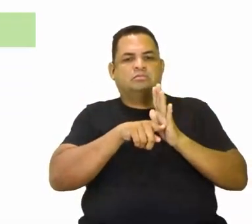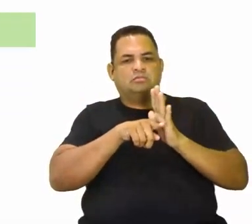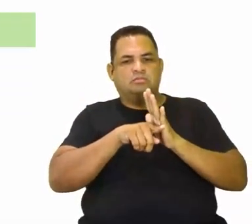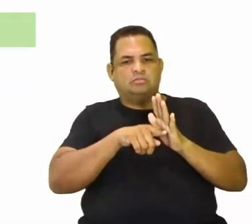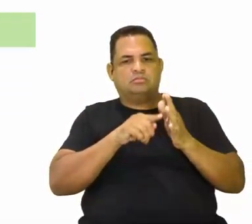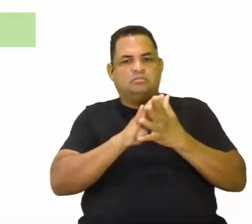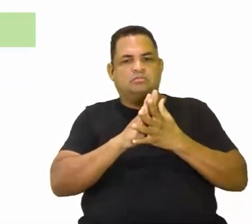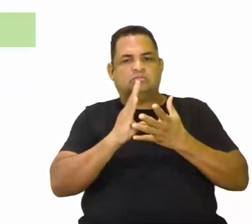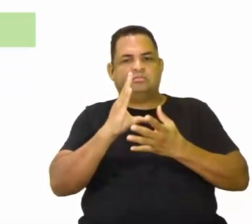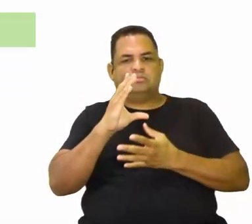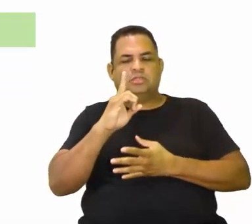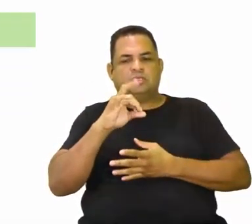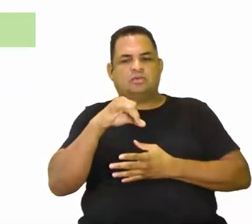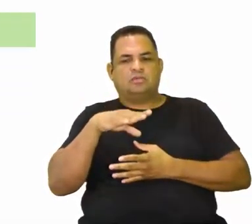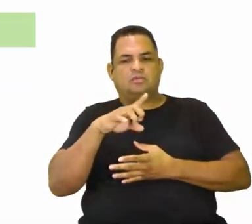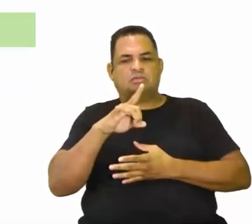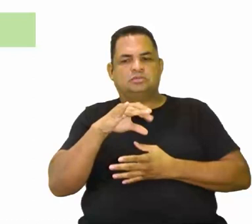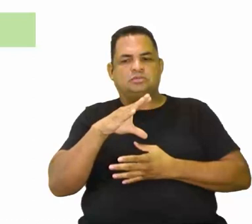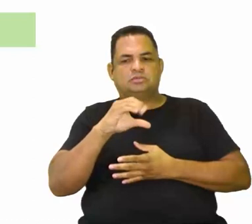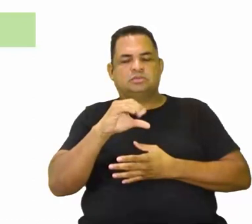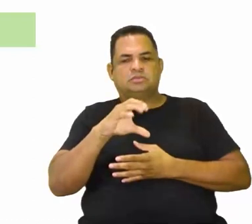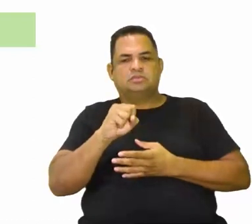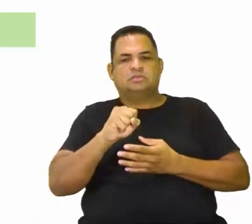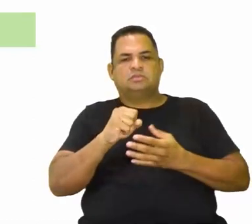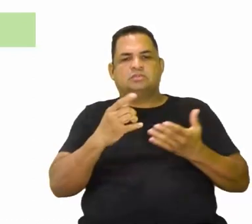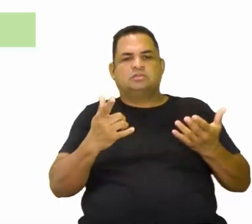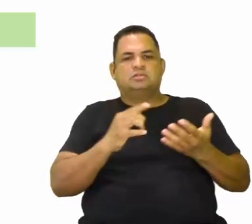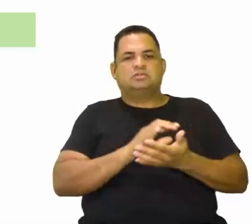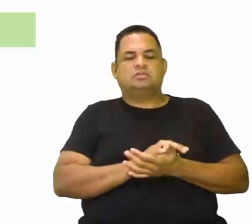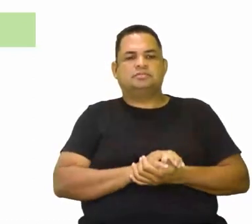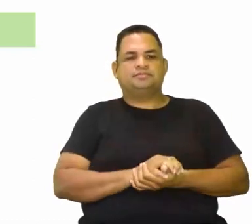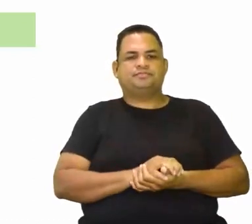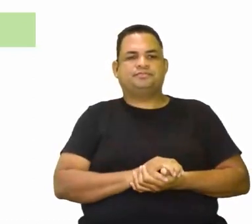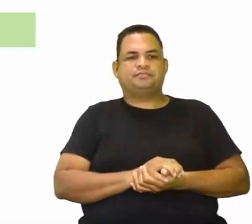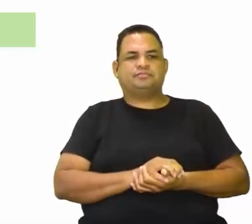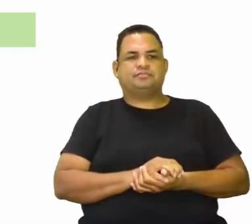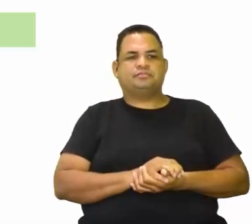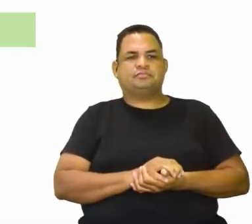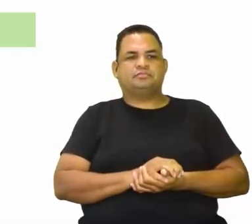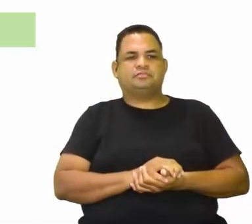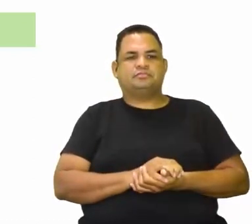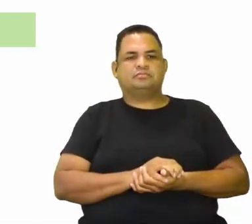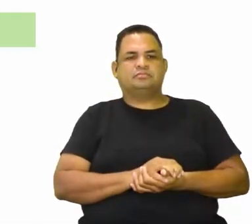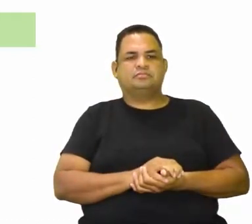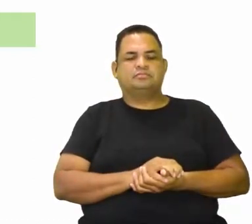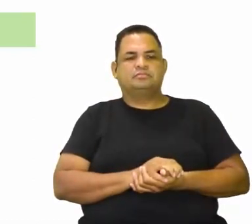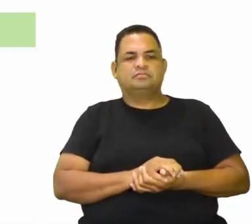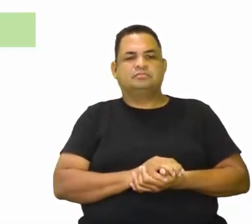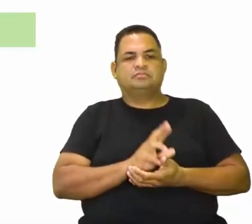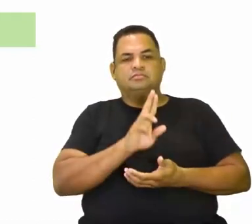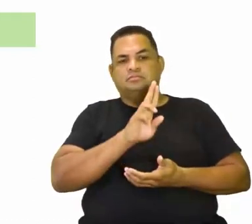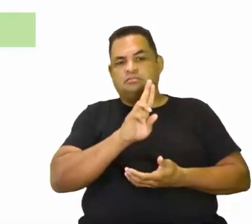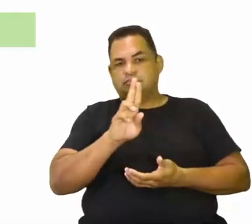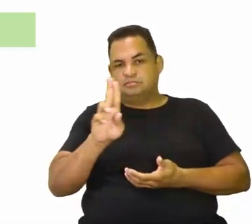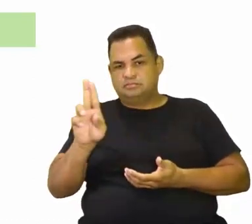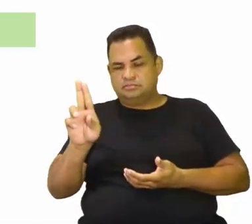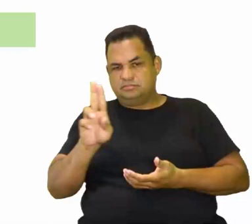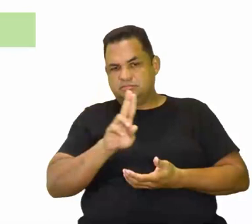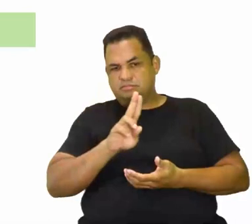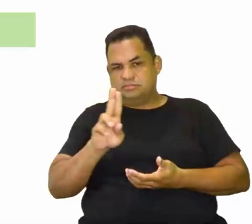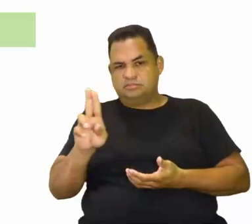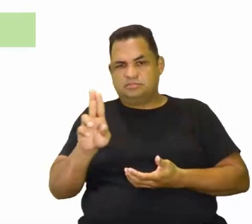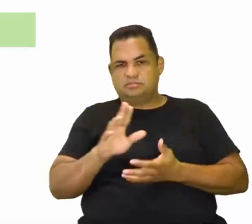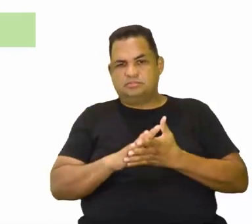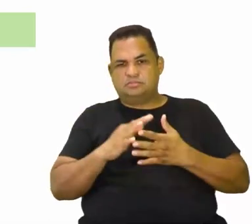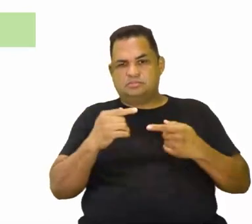ou decomposição. Ó, só frisando, gente, esse primeiro aqui, ó, são os nomes que síntese a reação quer dizer